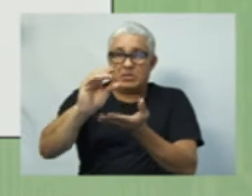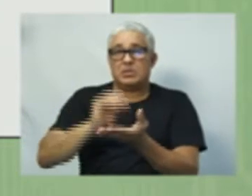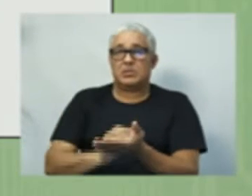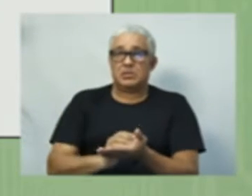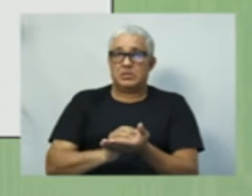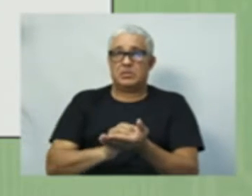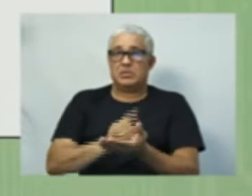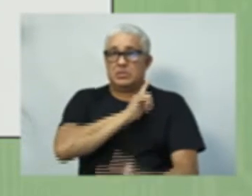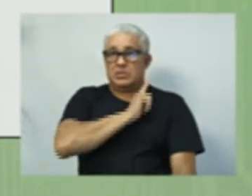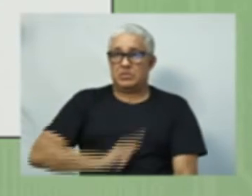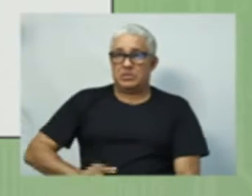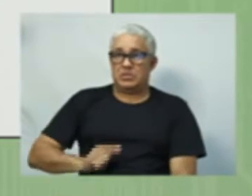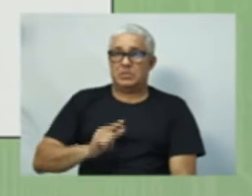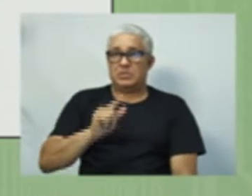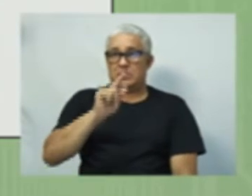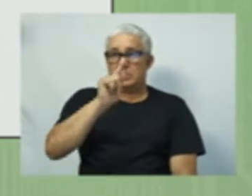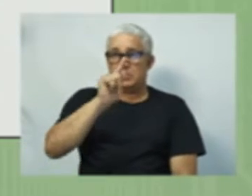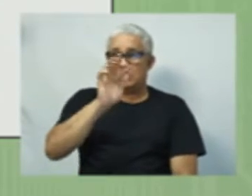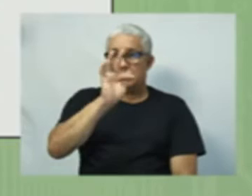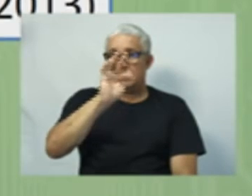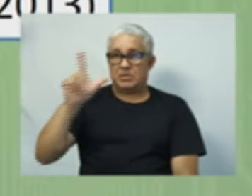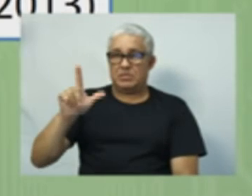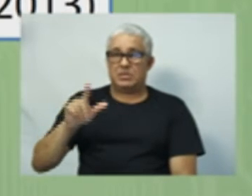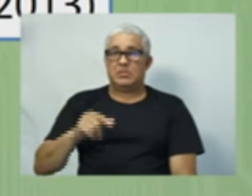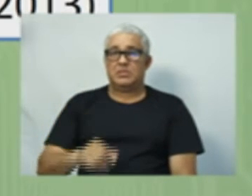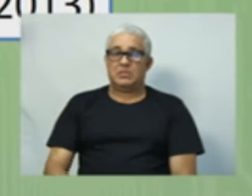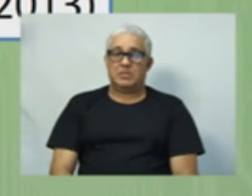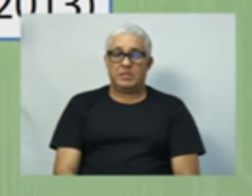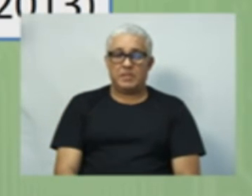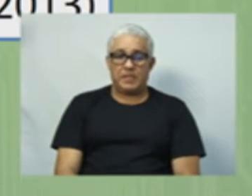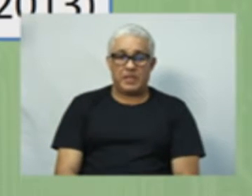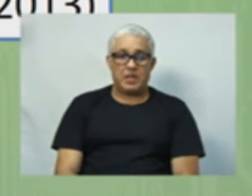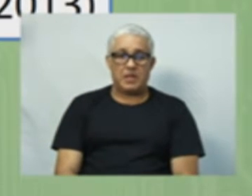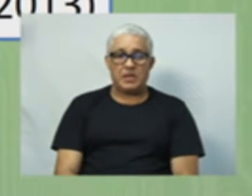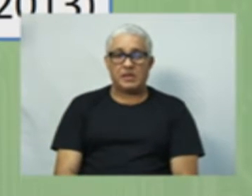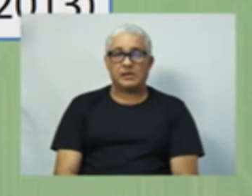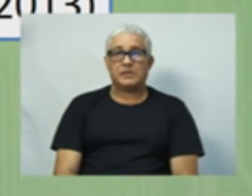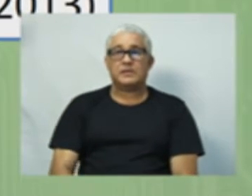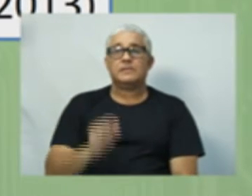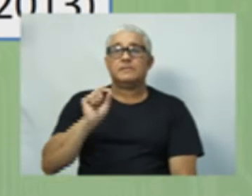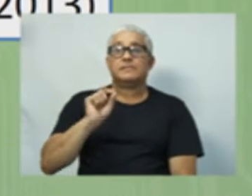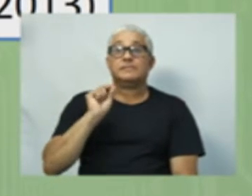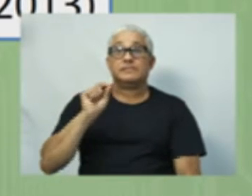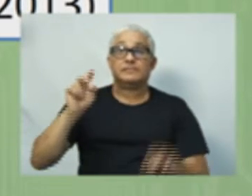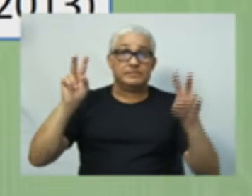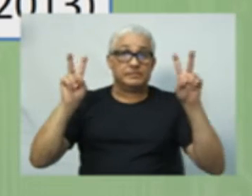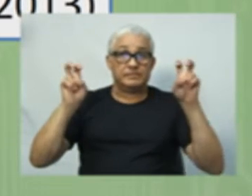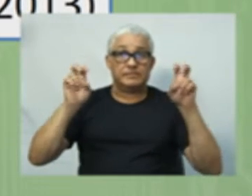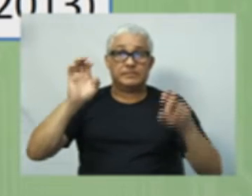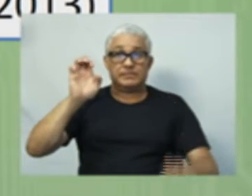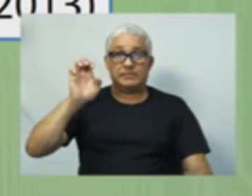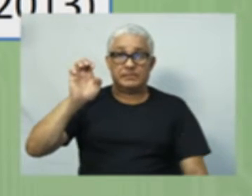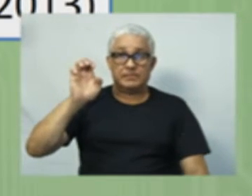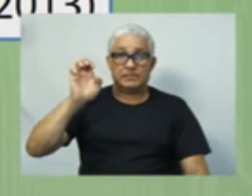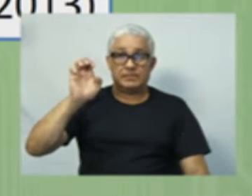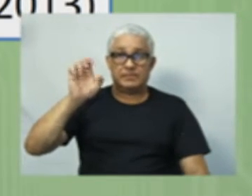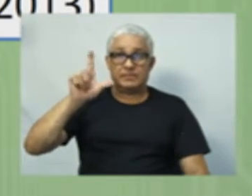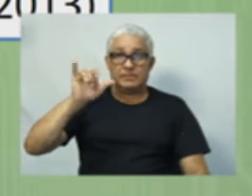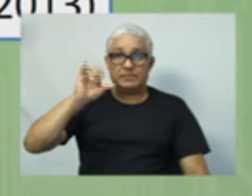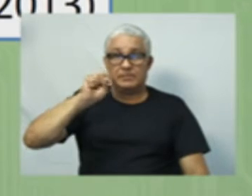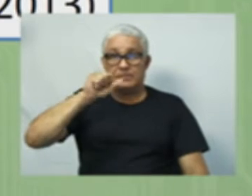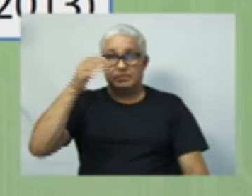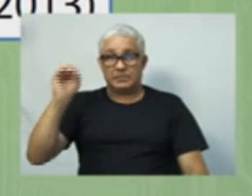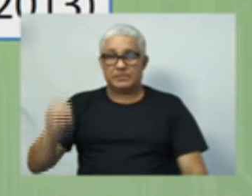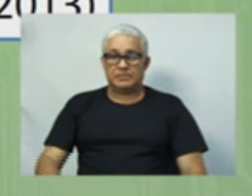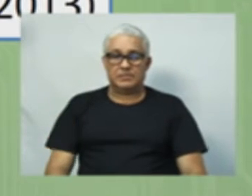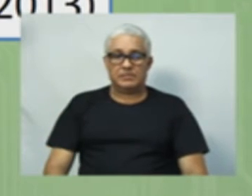o governo responsável pelo tributo. Tá ok? E agora a gente vai entrar nas nossas